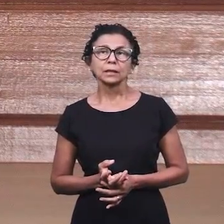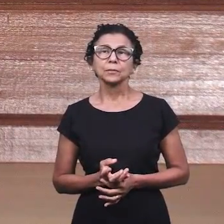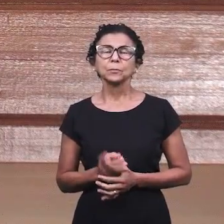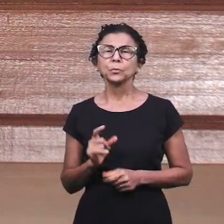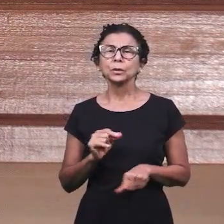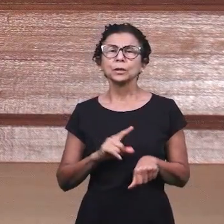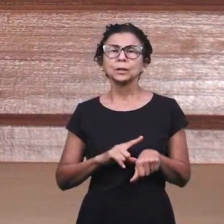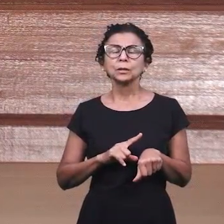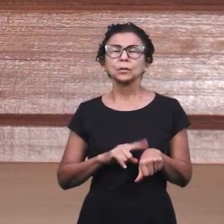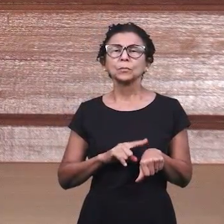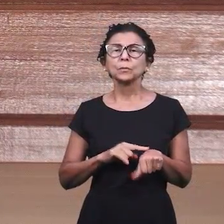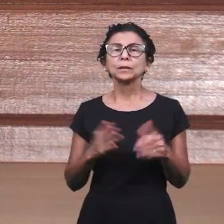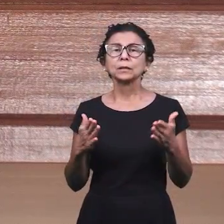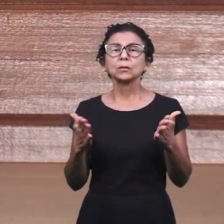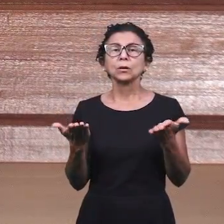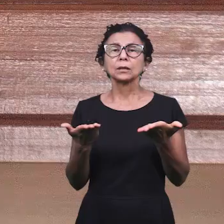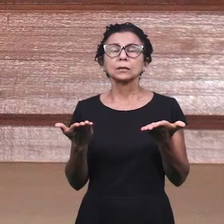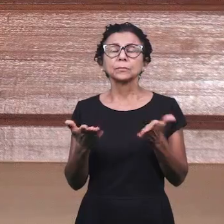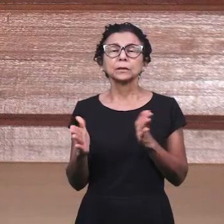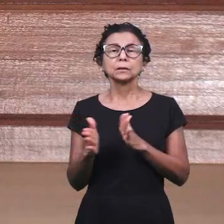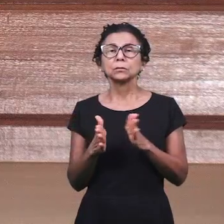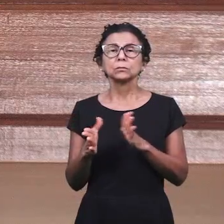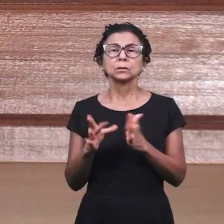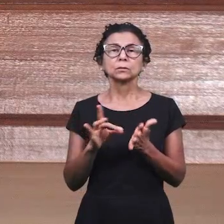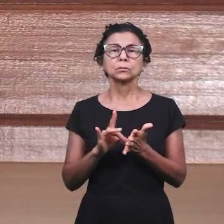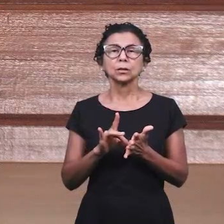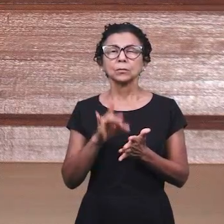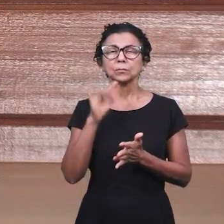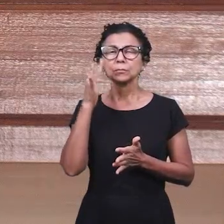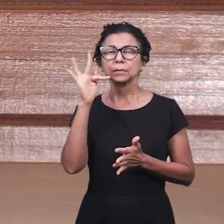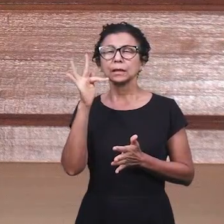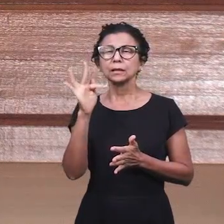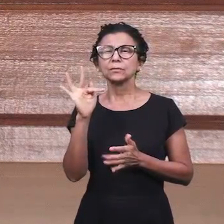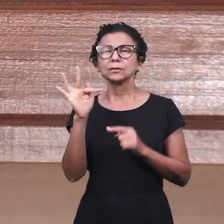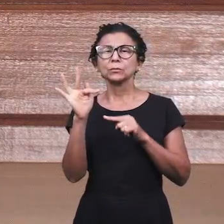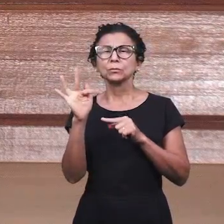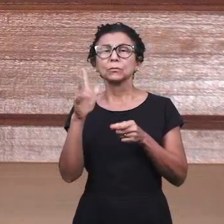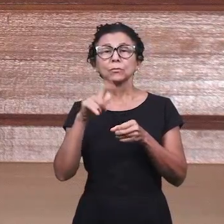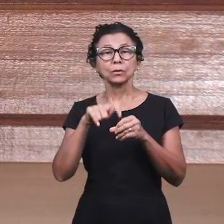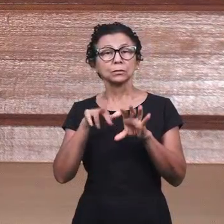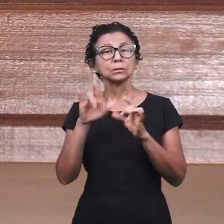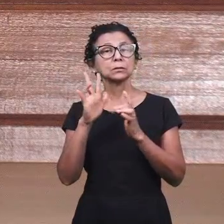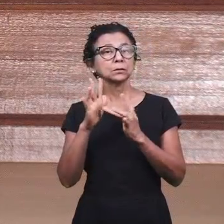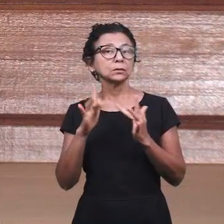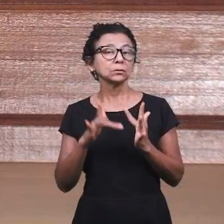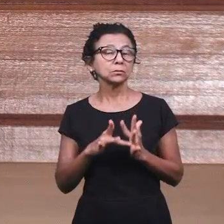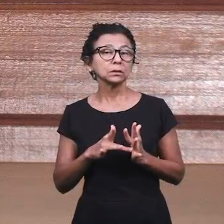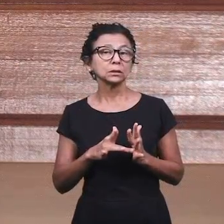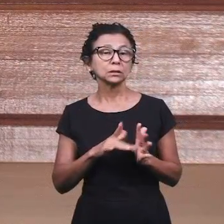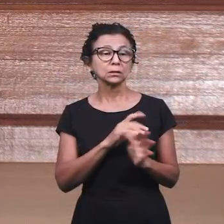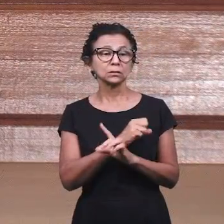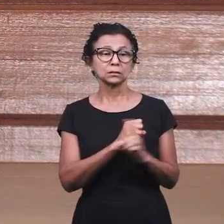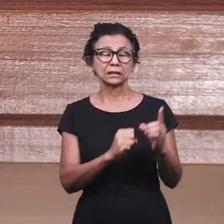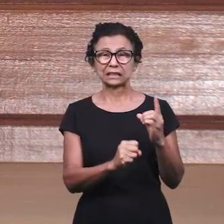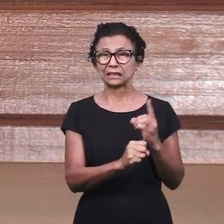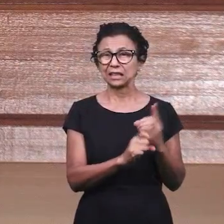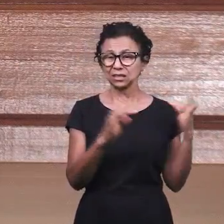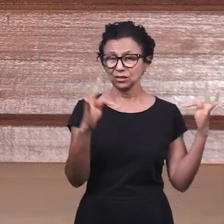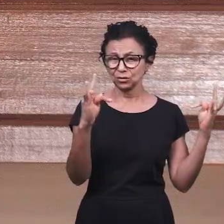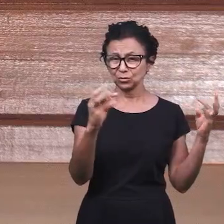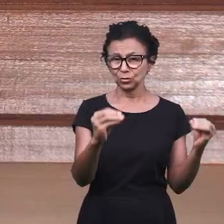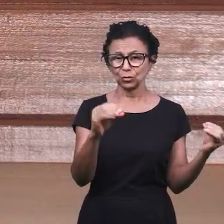é o momento do breve, né? É um momento que muitas coisas estão acontecendo e as aflições estão presentes na vida de todos.